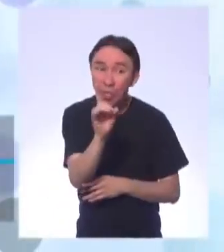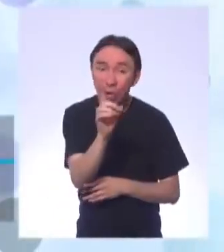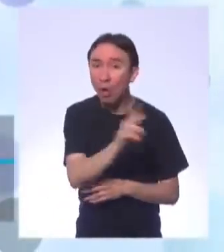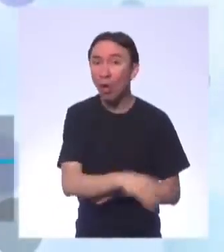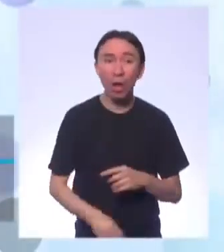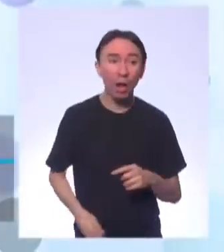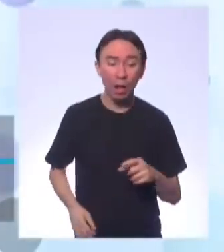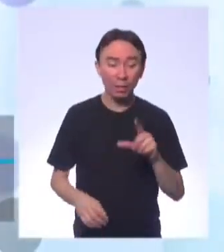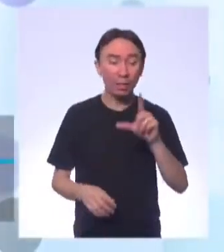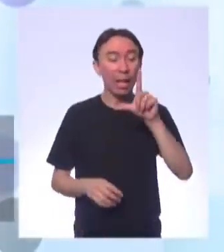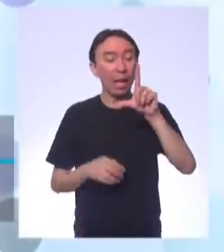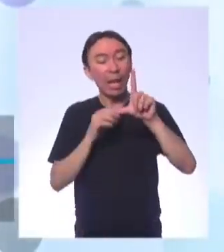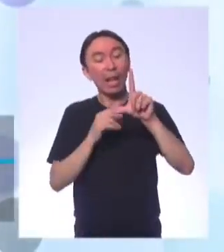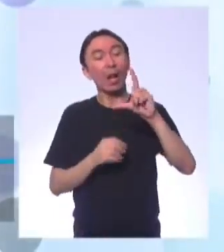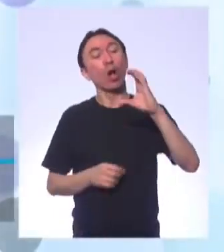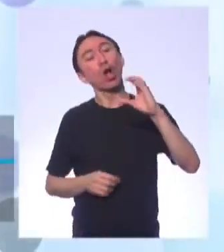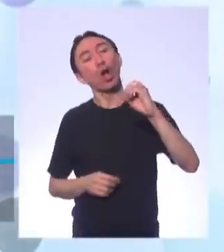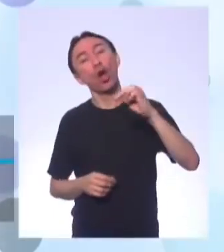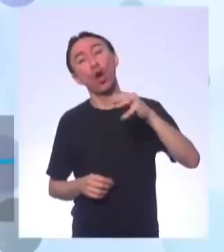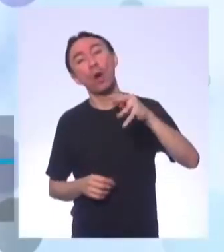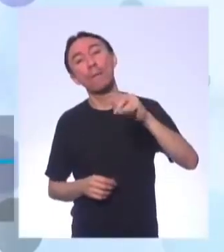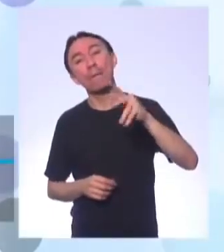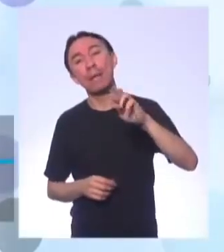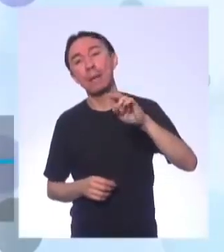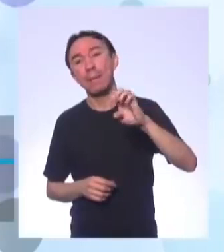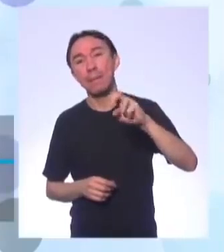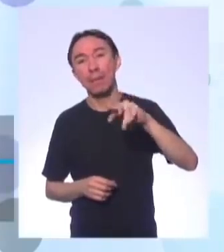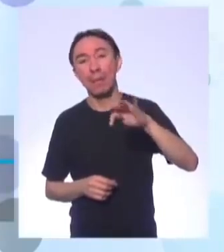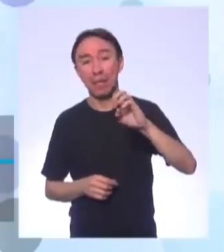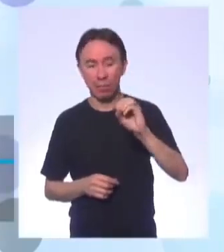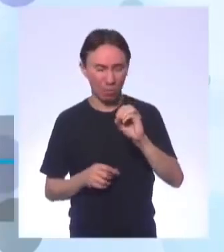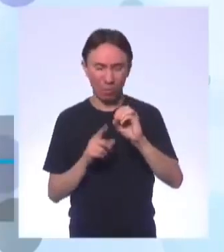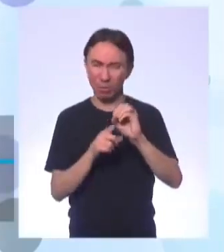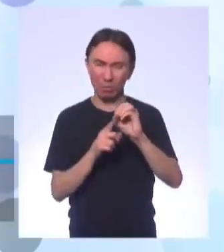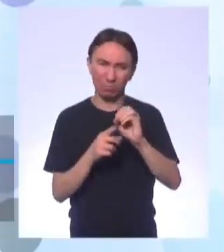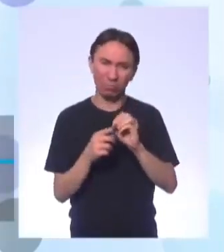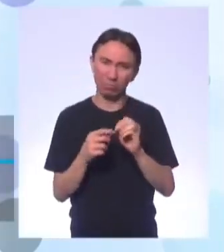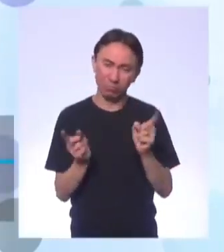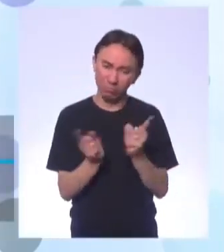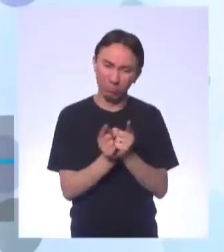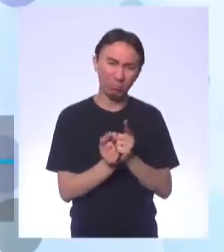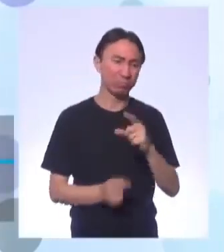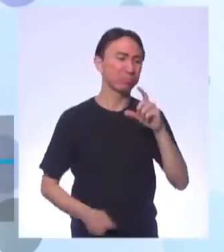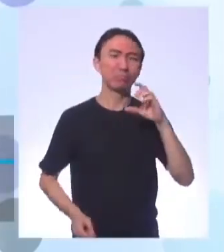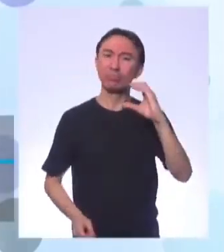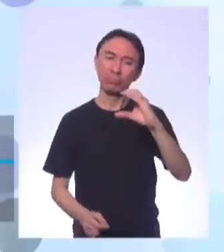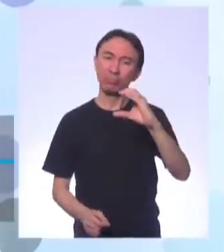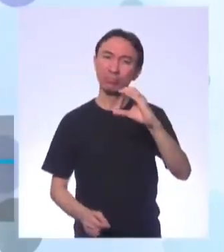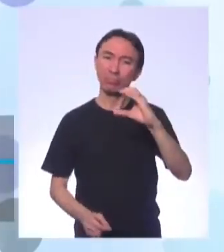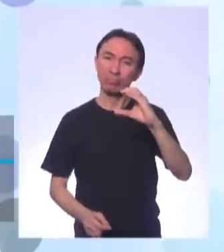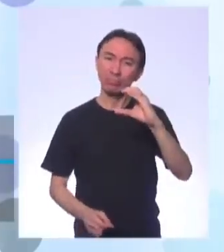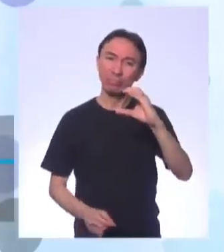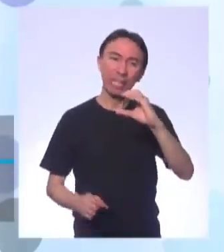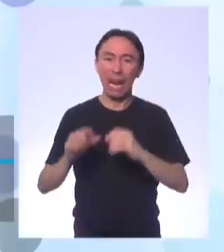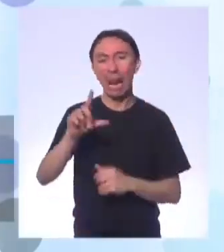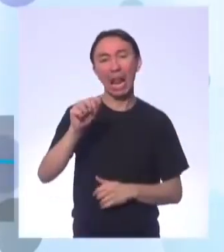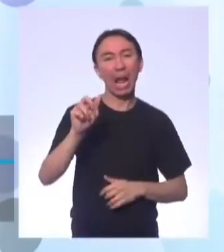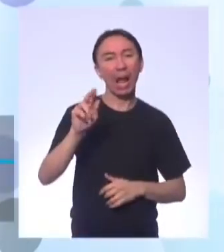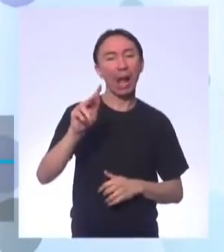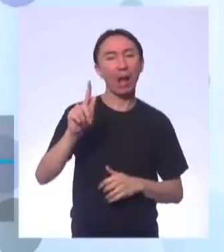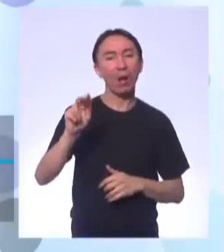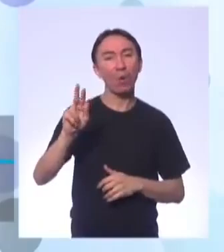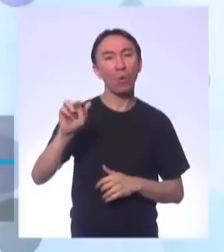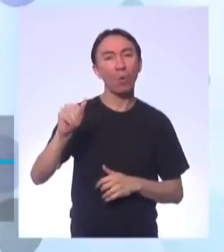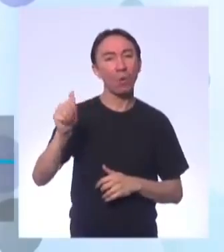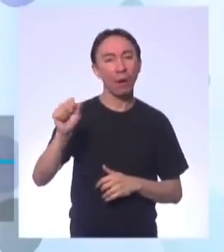palavra aí então eu vou substituir aí literalmente vou construir quem vocês conhecem como formam às vezes né então eu vou